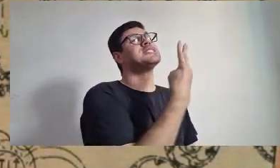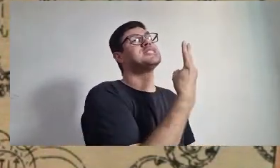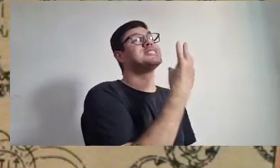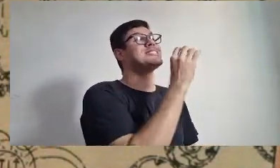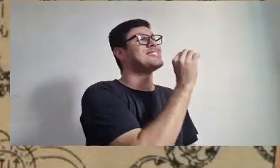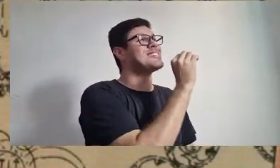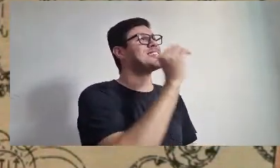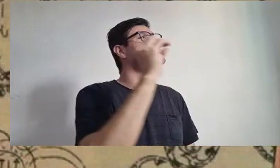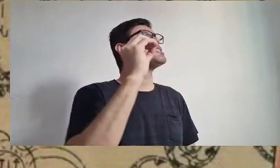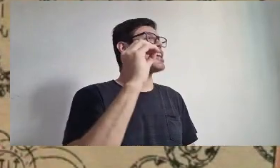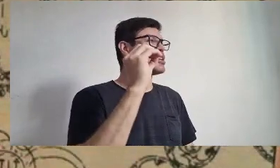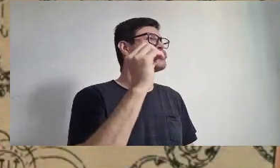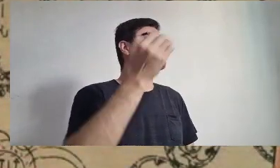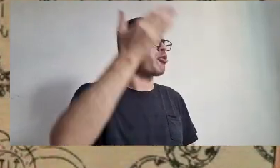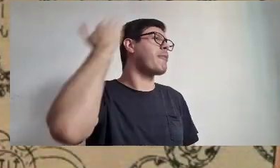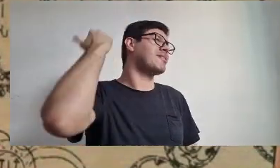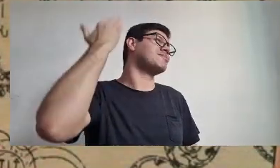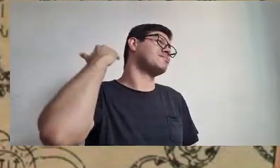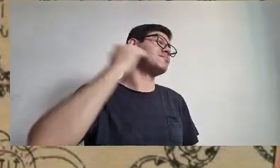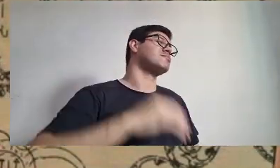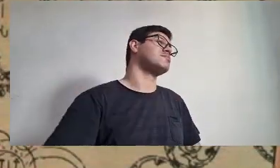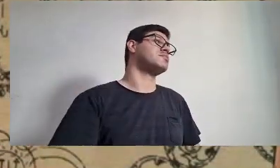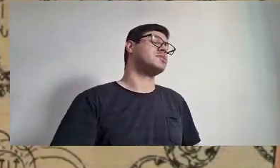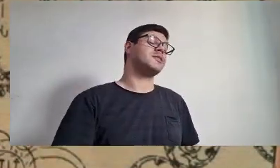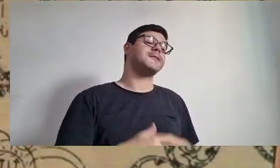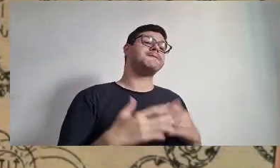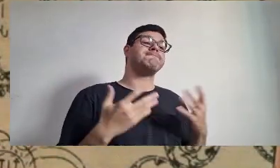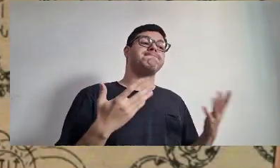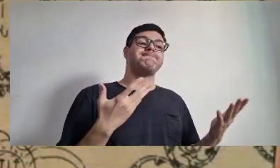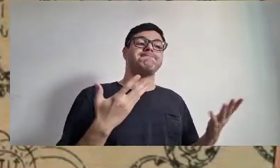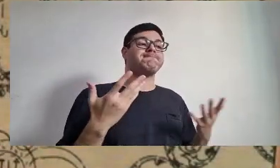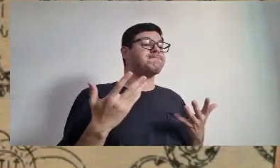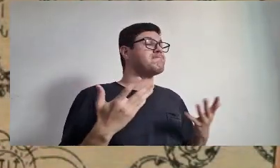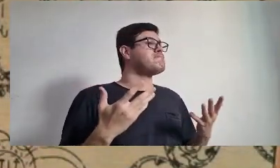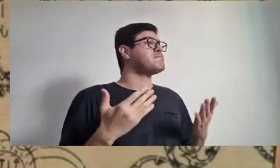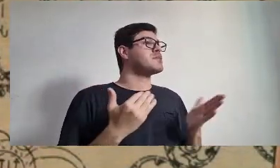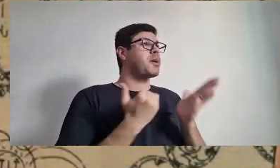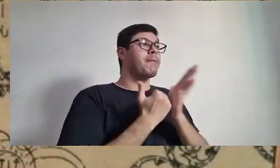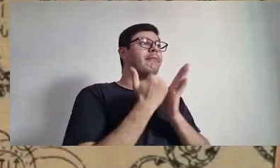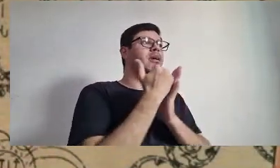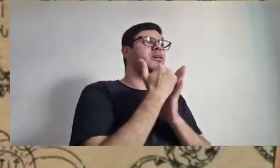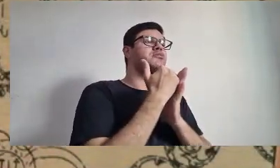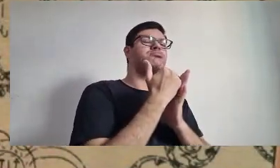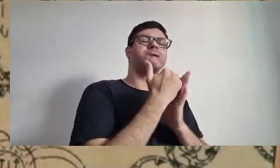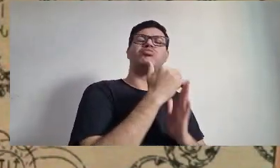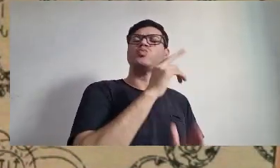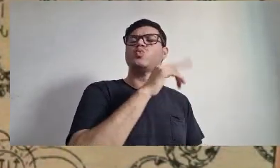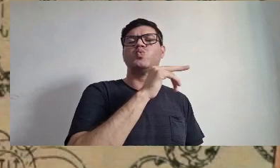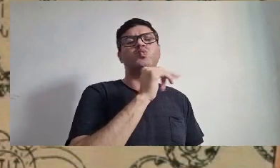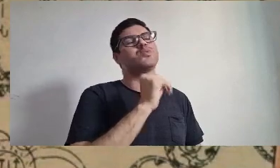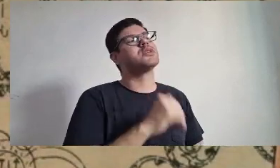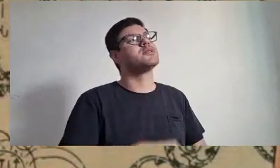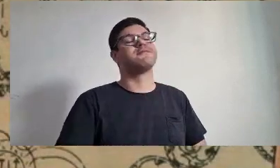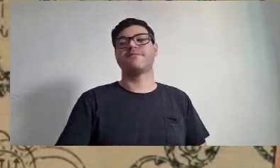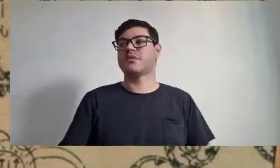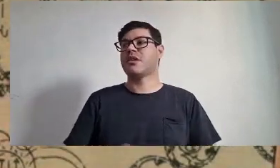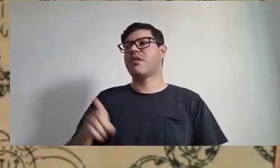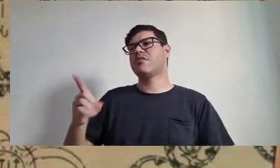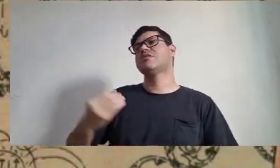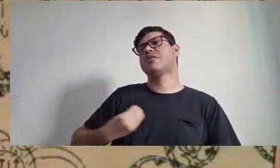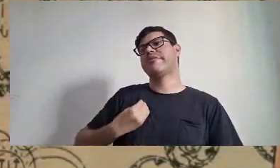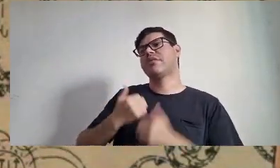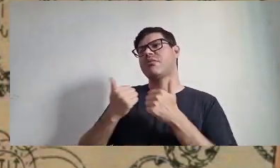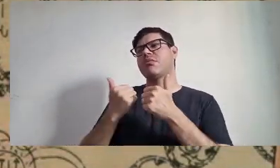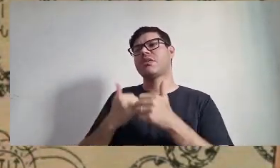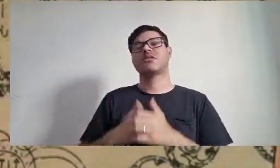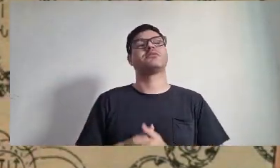o salário mínimo. Então nunca tive mais que isso. Mas dava para sobreviver? Dá para